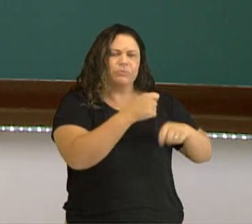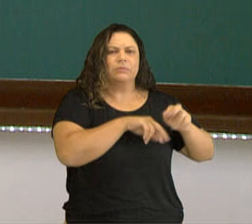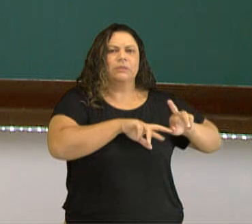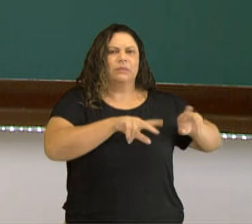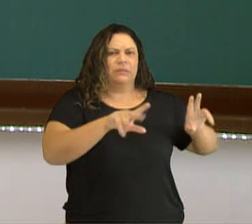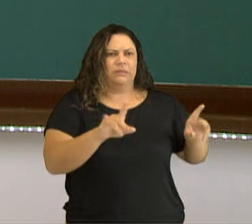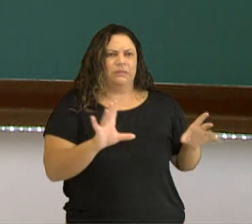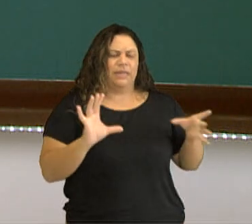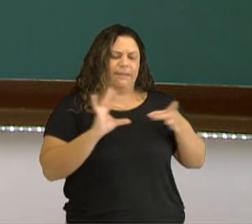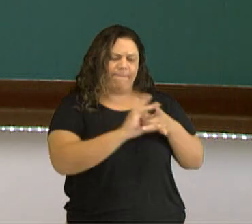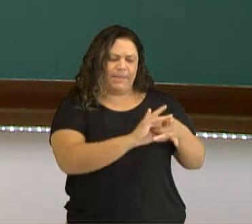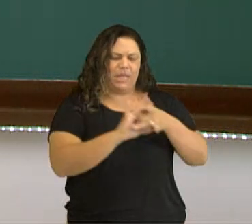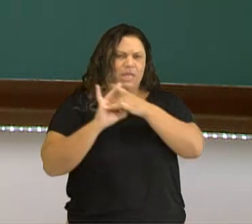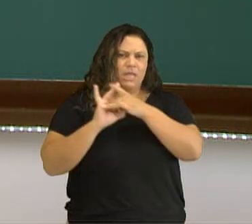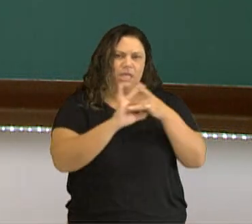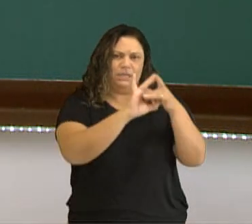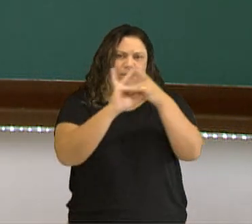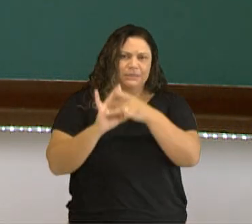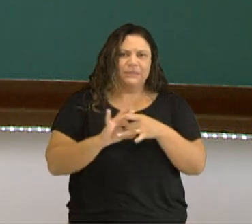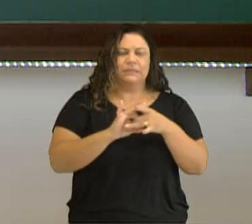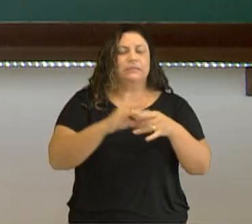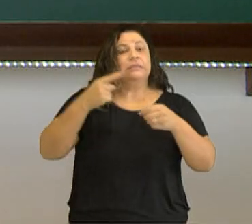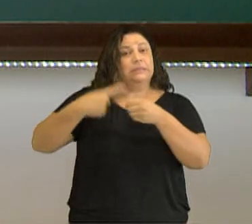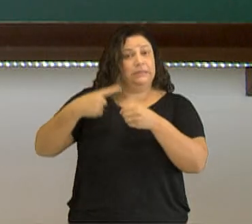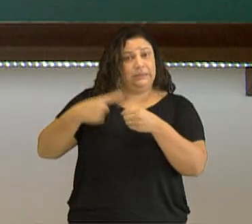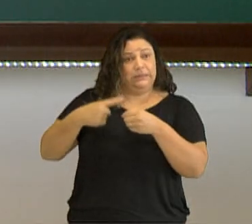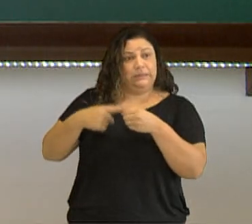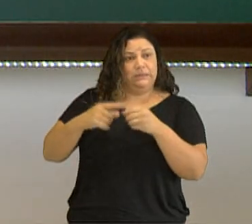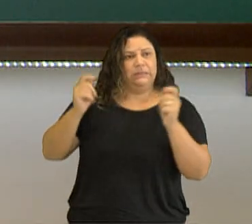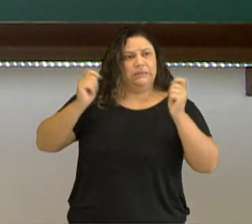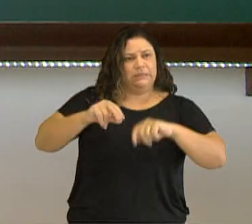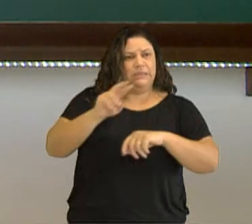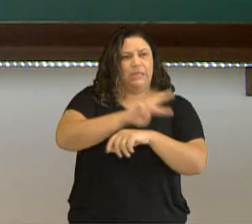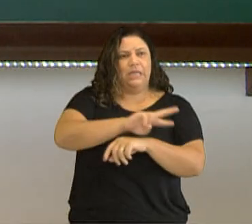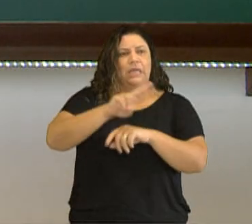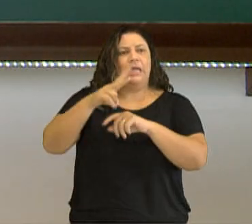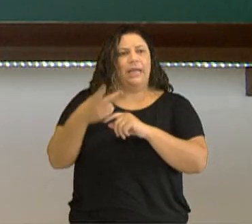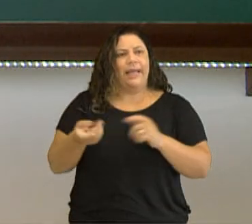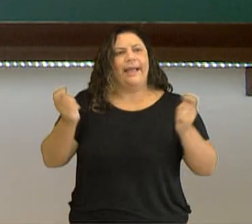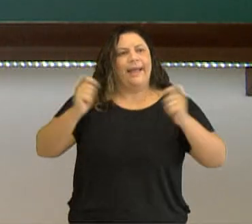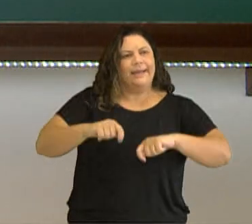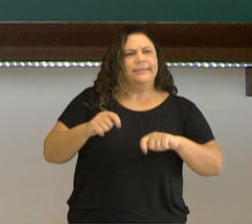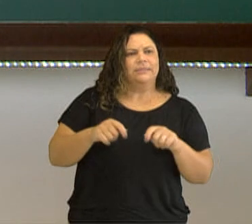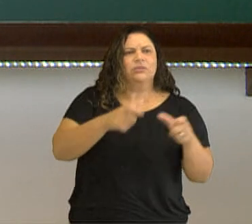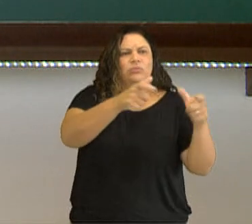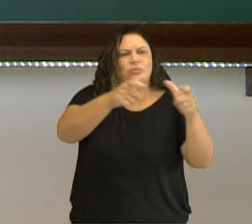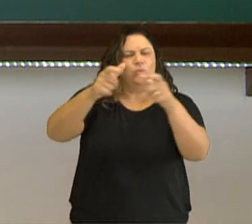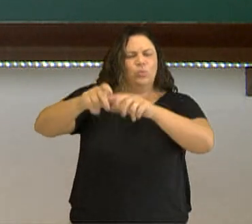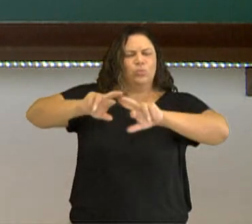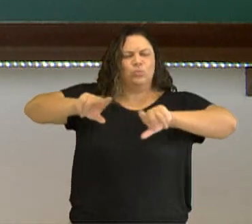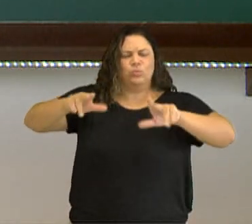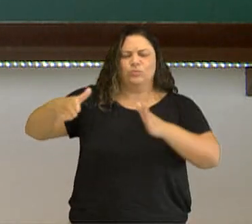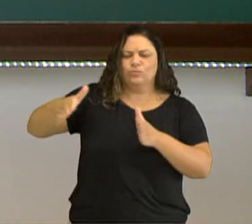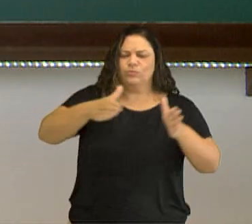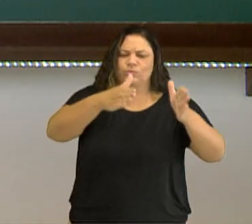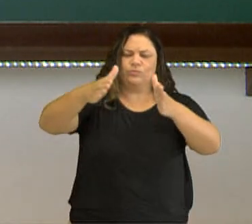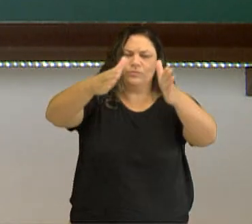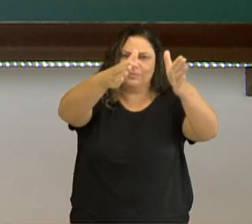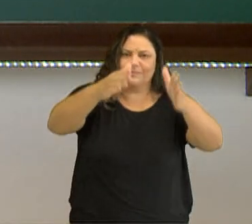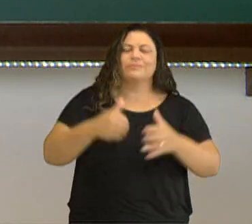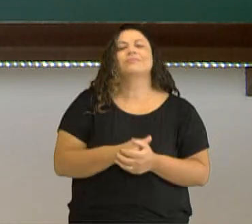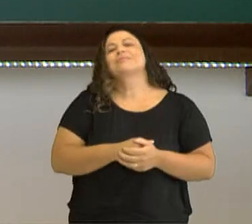ligavam a cidade de Machu Picchu, a cidade de Cusco, por exemplo, e a outras cidades da região através das estradas. E aí a